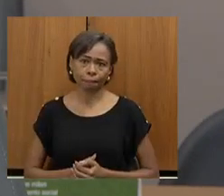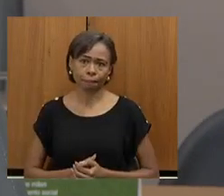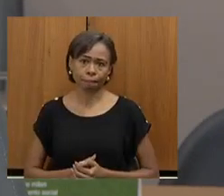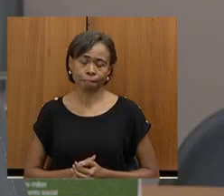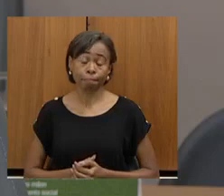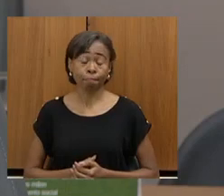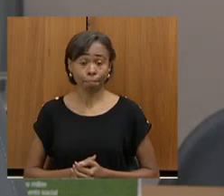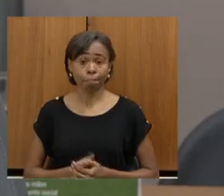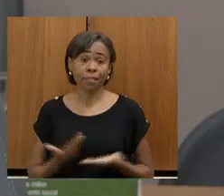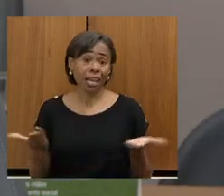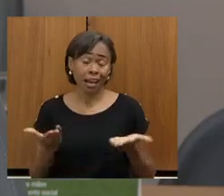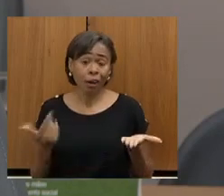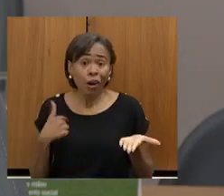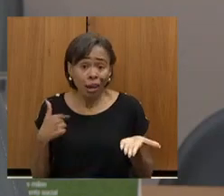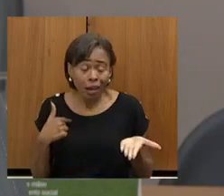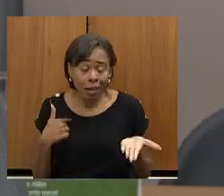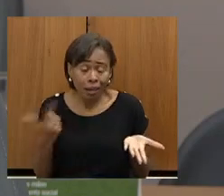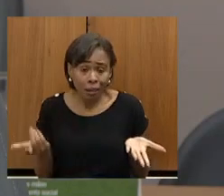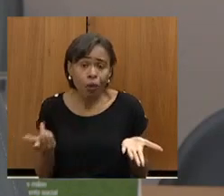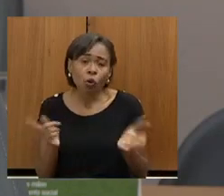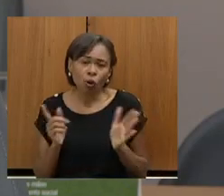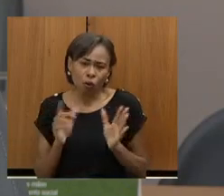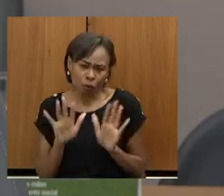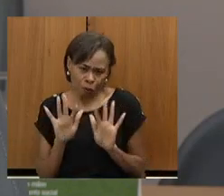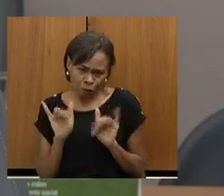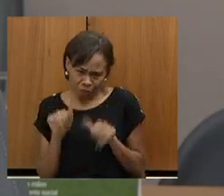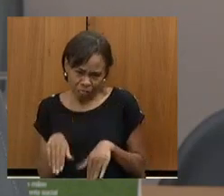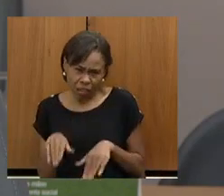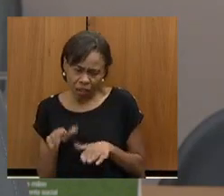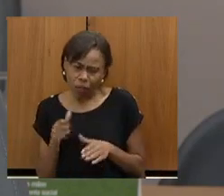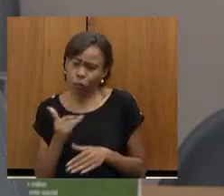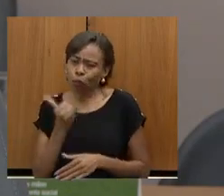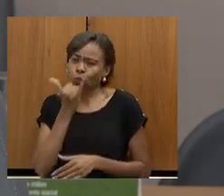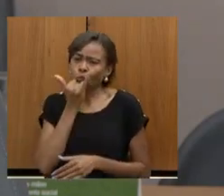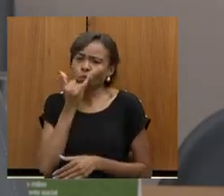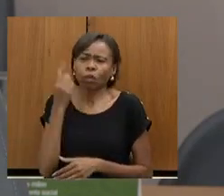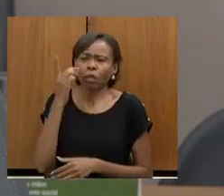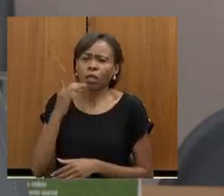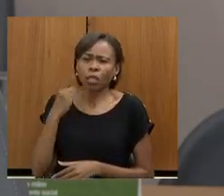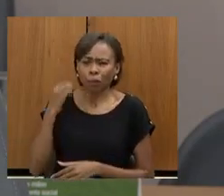Então, agora as minhas perguntas finais. Estou encerrando, deputado. Você desculpa.